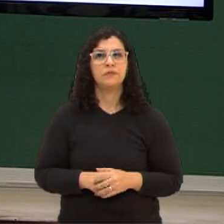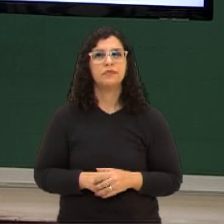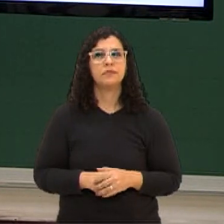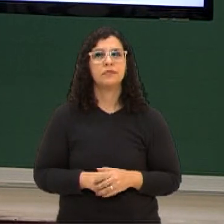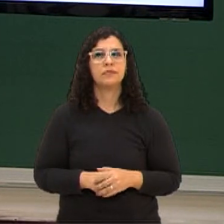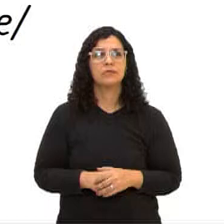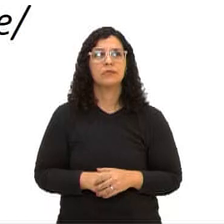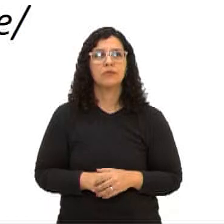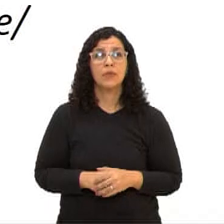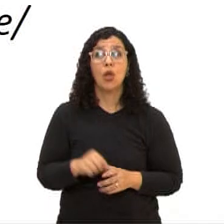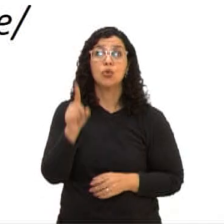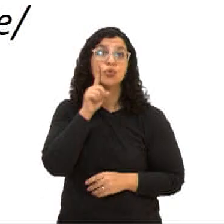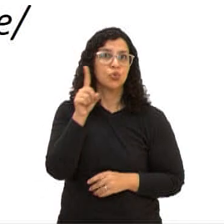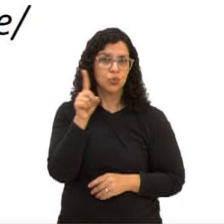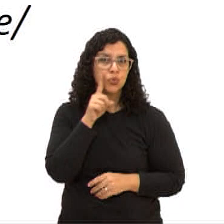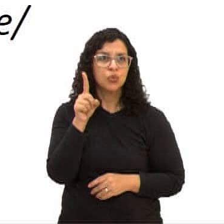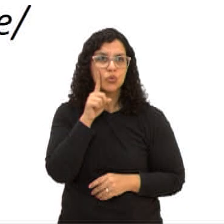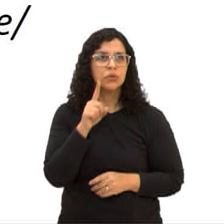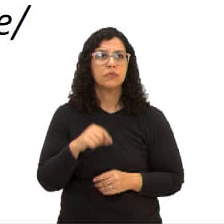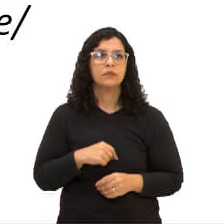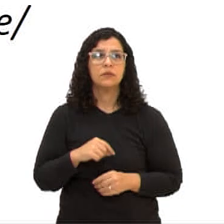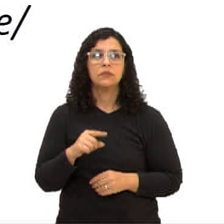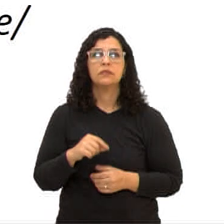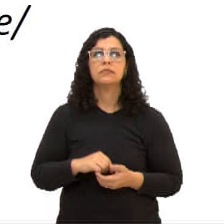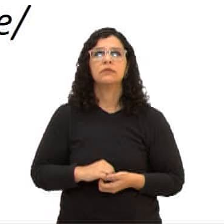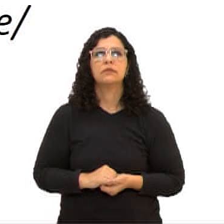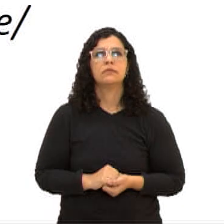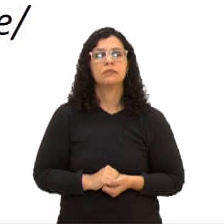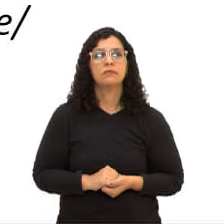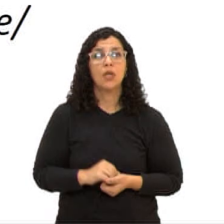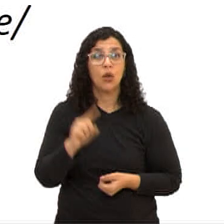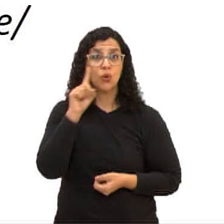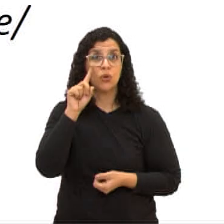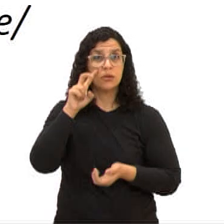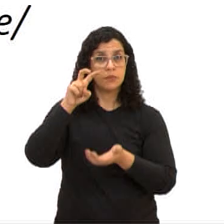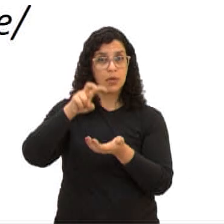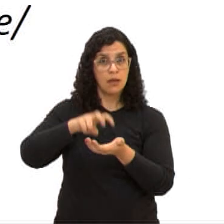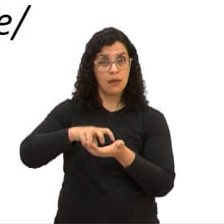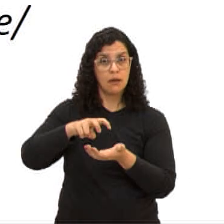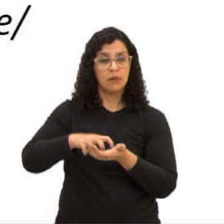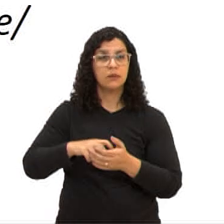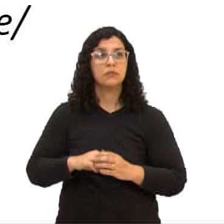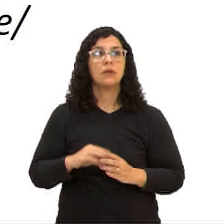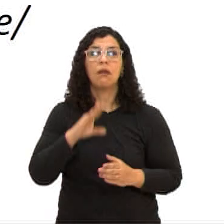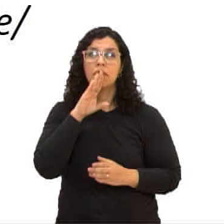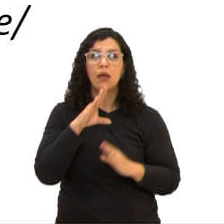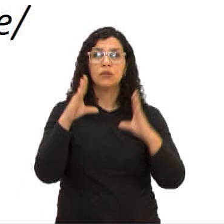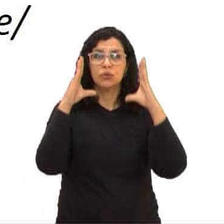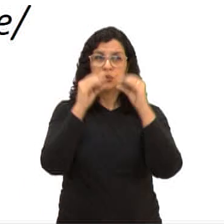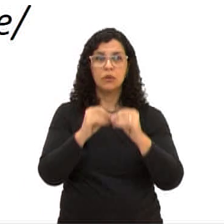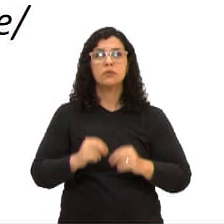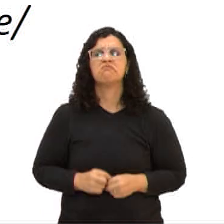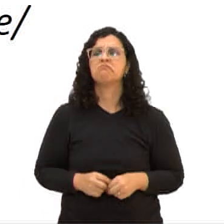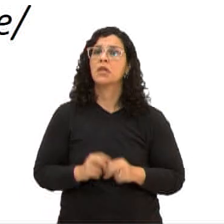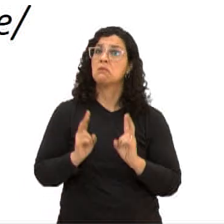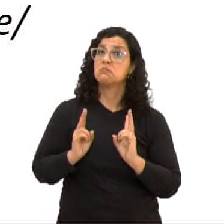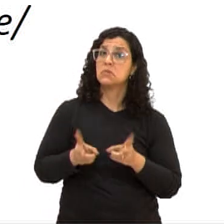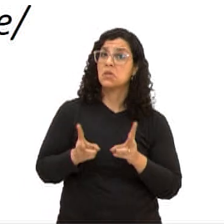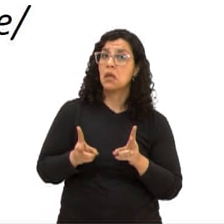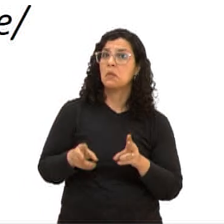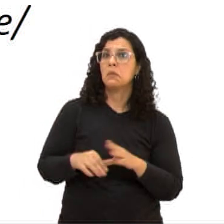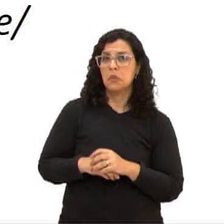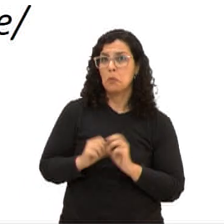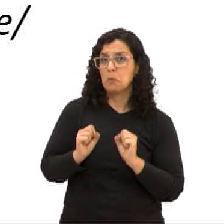nunca, todos os dias, todos os dias, todas as manhãs, tardes, noches, todas